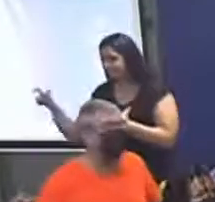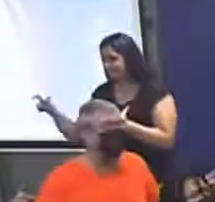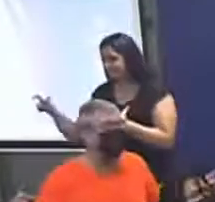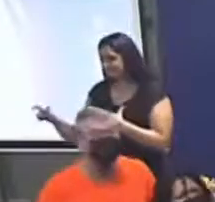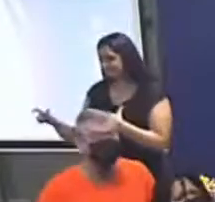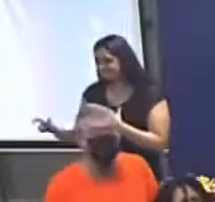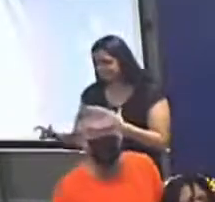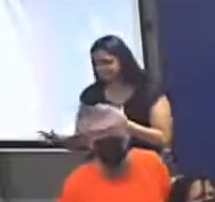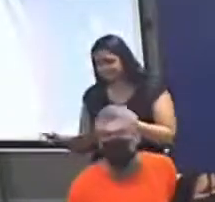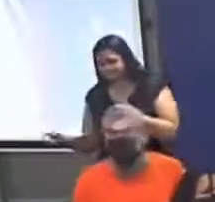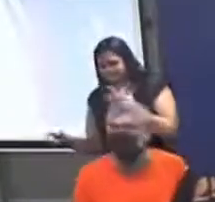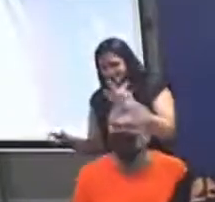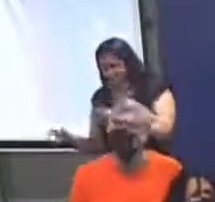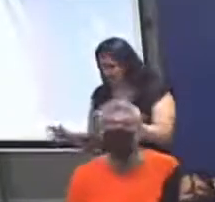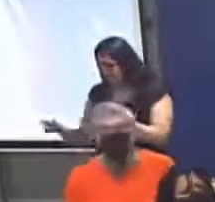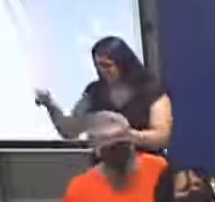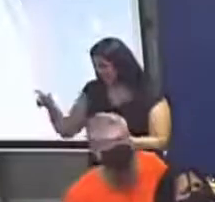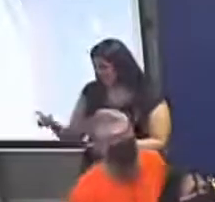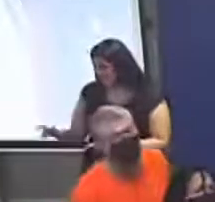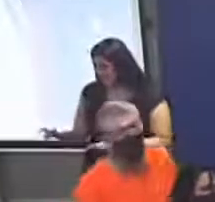Elegante. Ela é